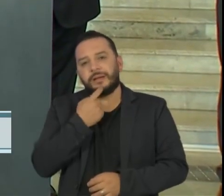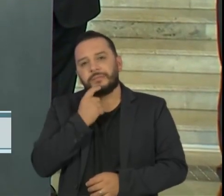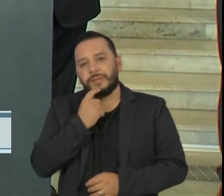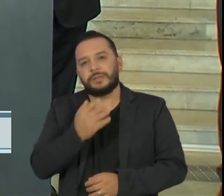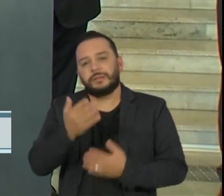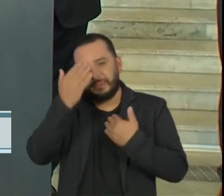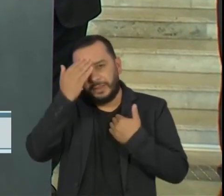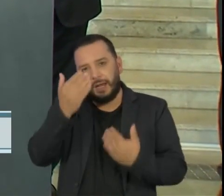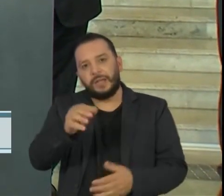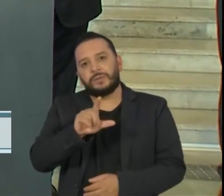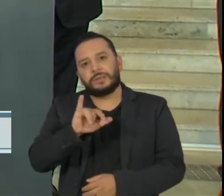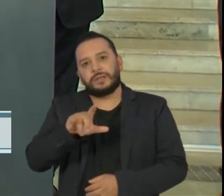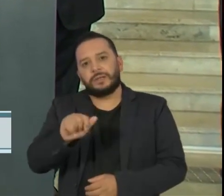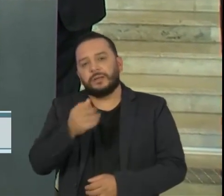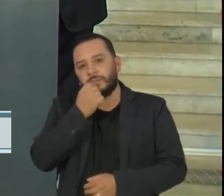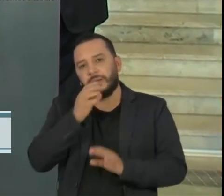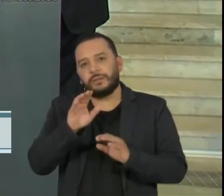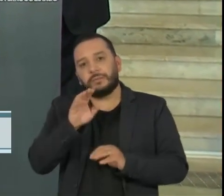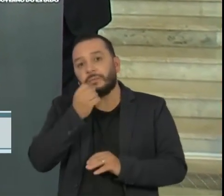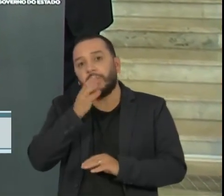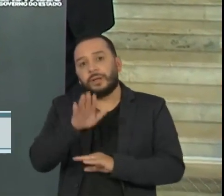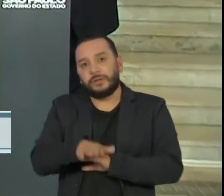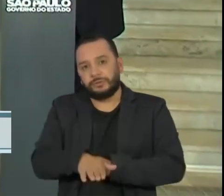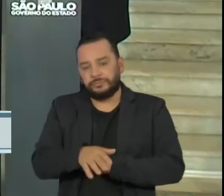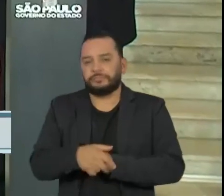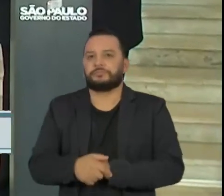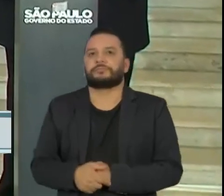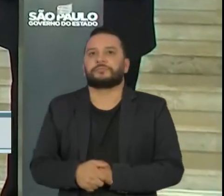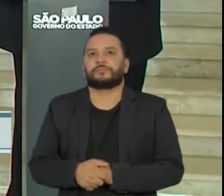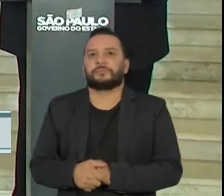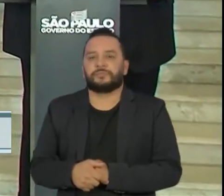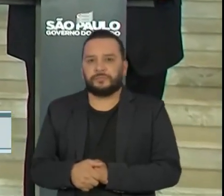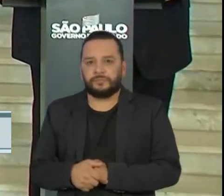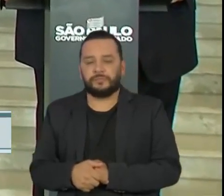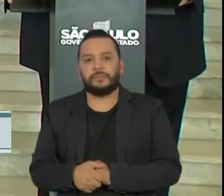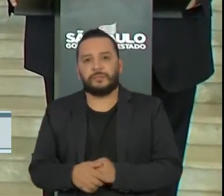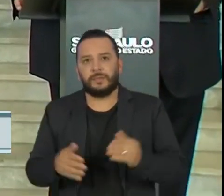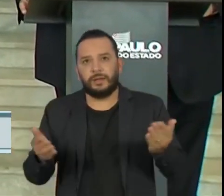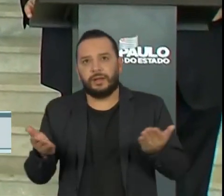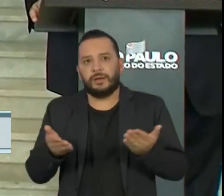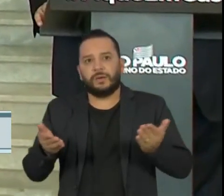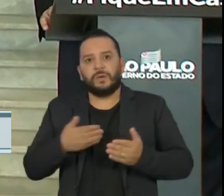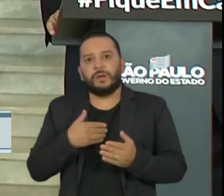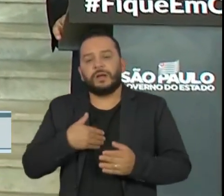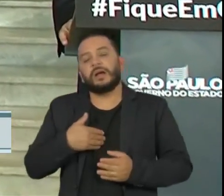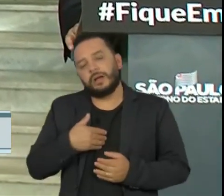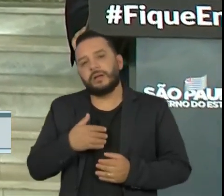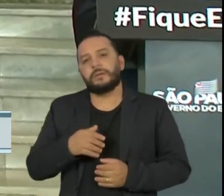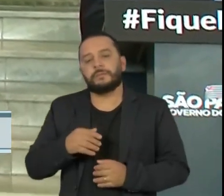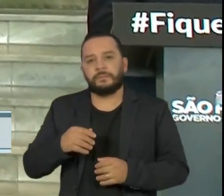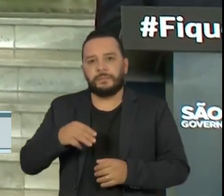muito obrigado. Boa tarde a você. Vamos agora à penúltima pergunta da TV Cultura, Maria Manso.